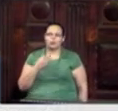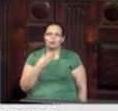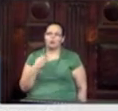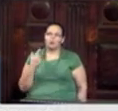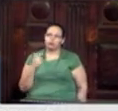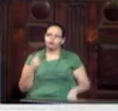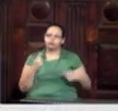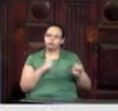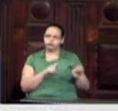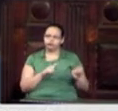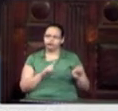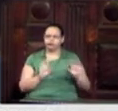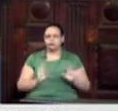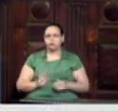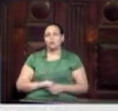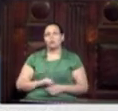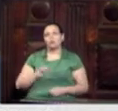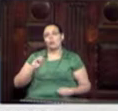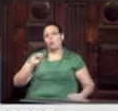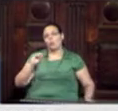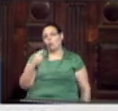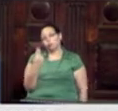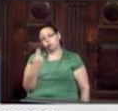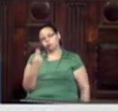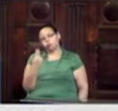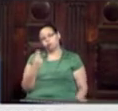oposição. Ou,